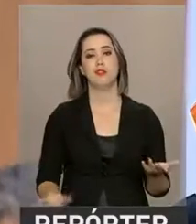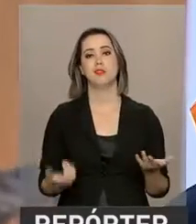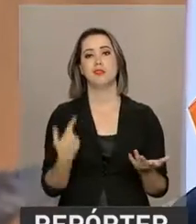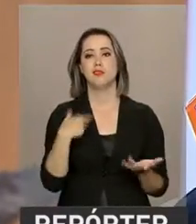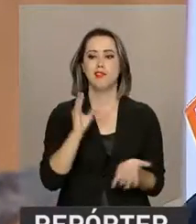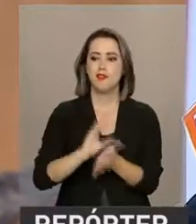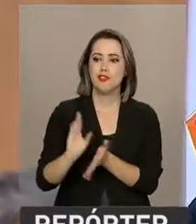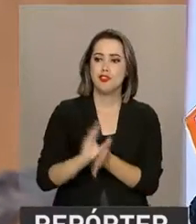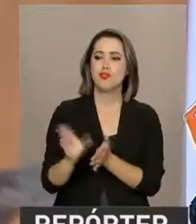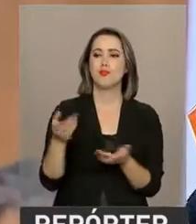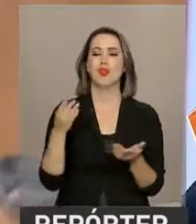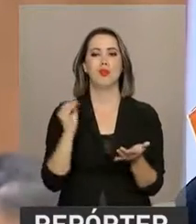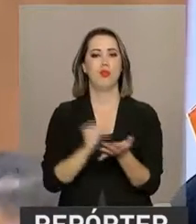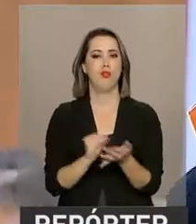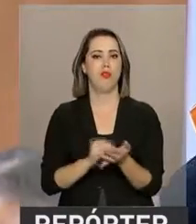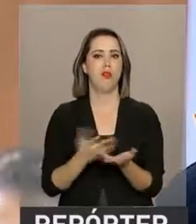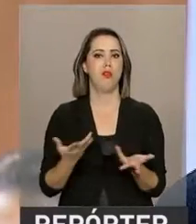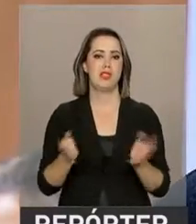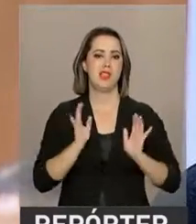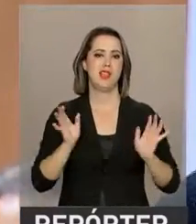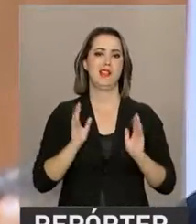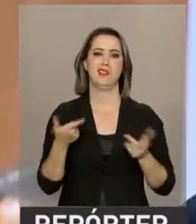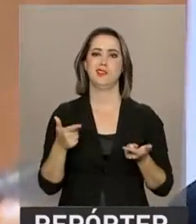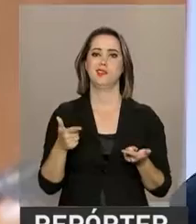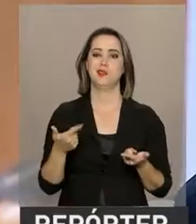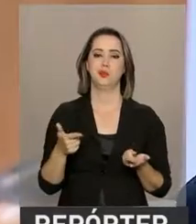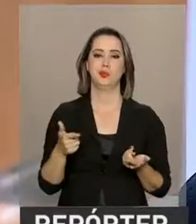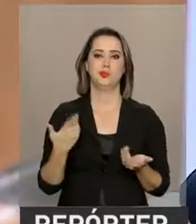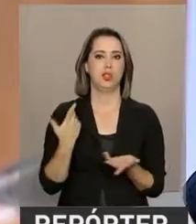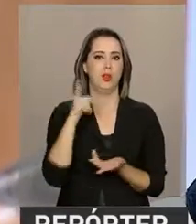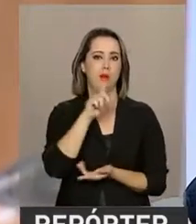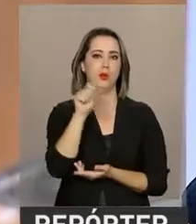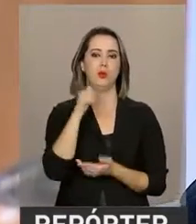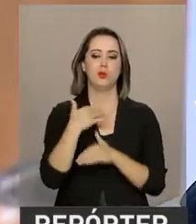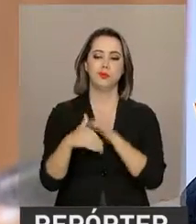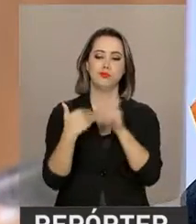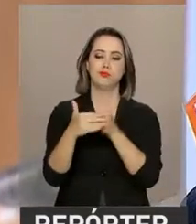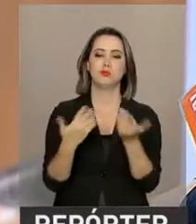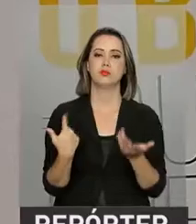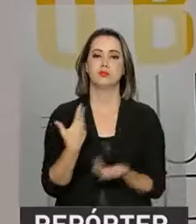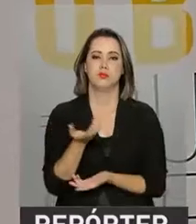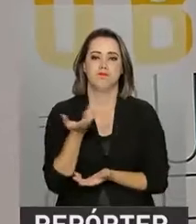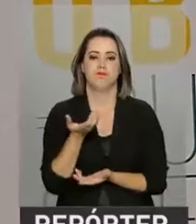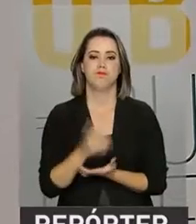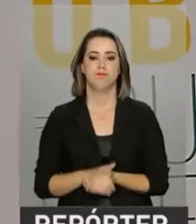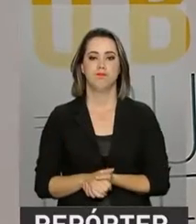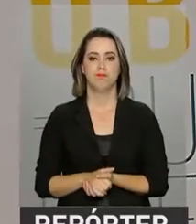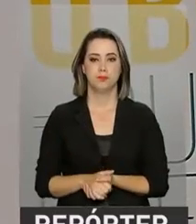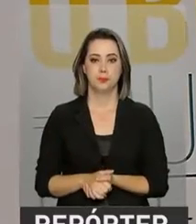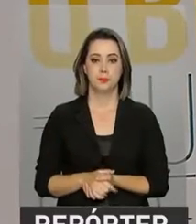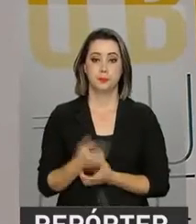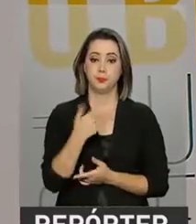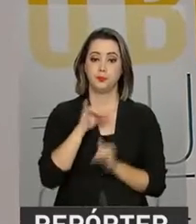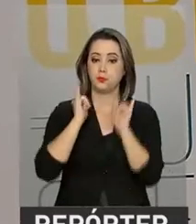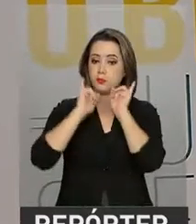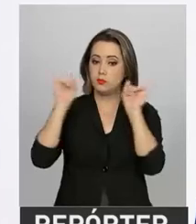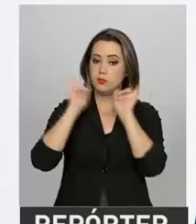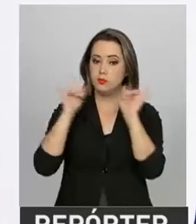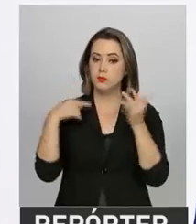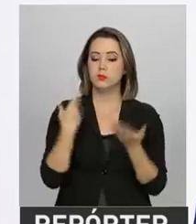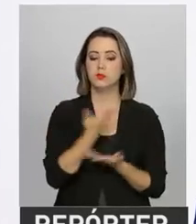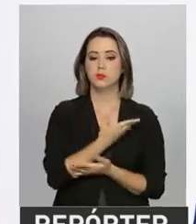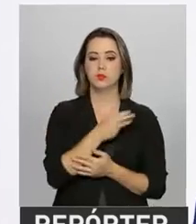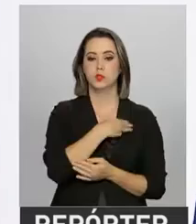que não é feito. É a geração de riquezas que não acompanha um desenvolvimento que nós queremos. Durante o lançamento da campanha,